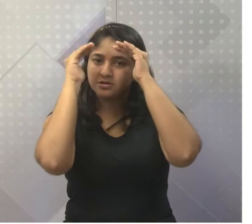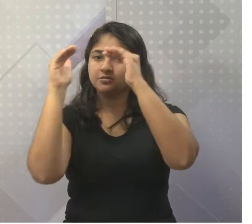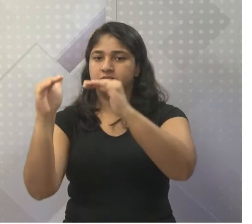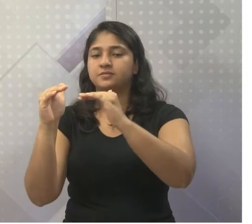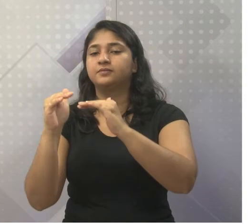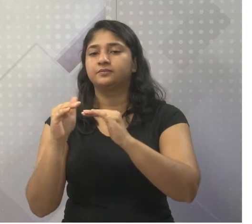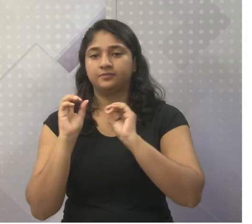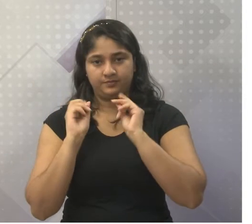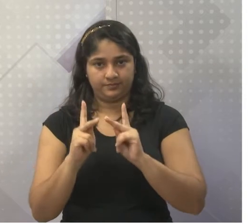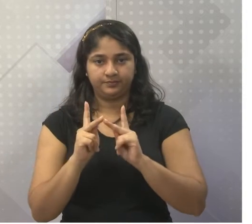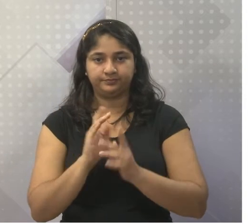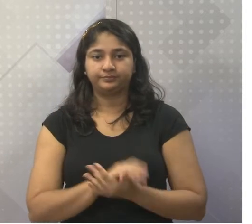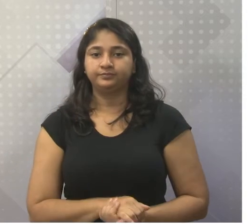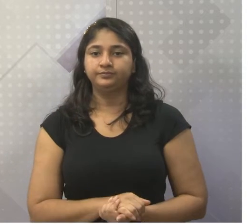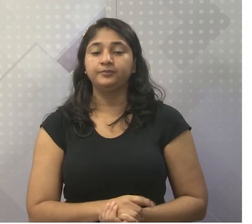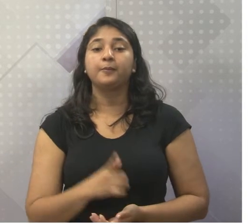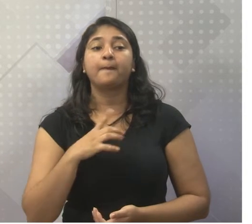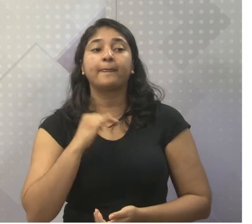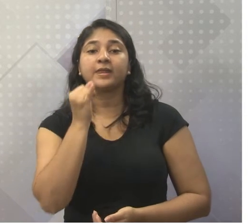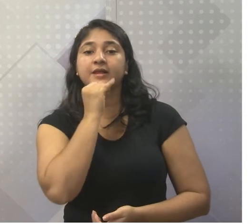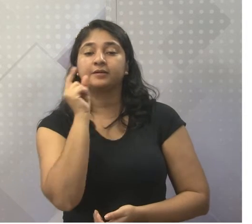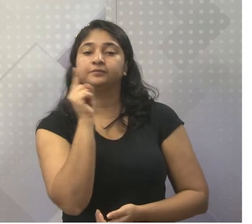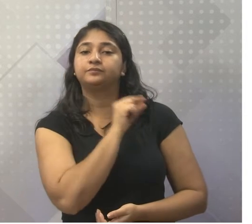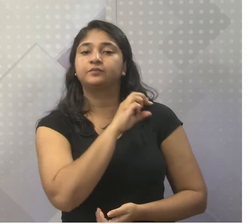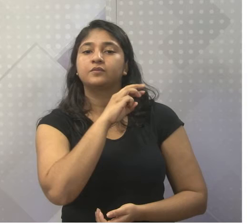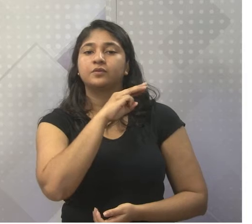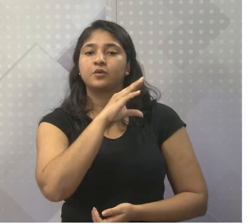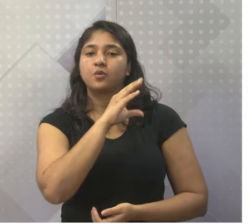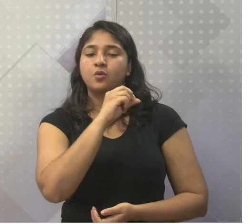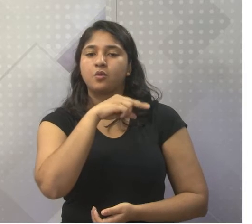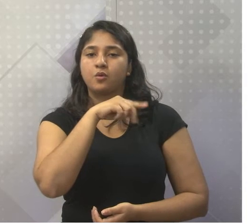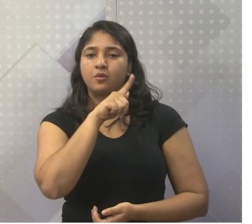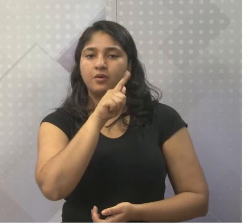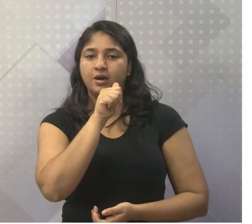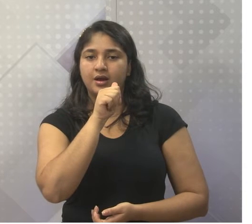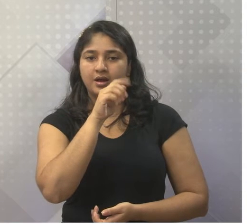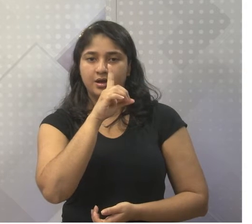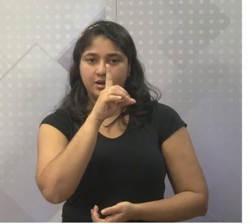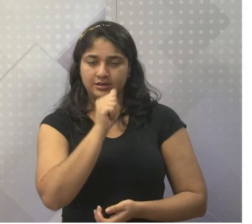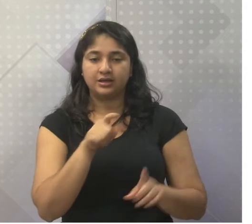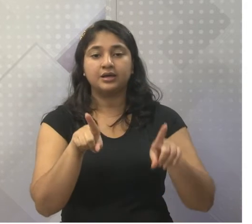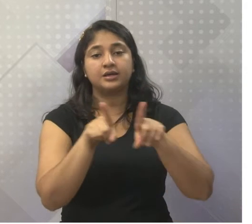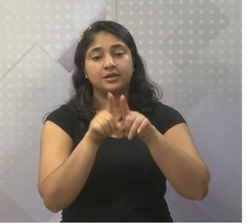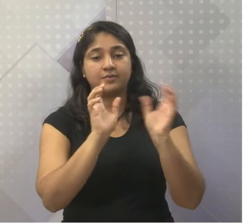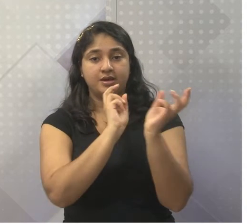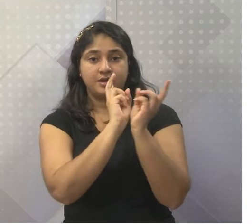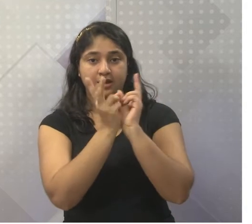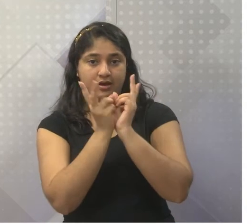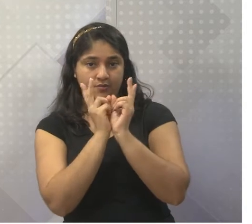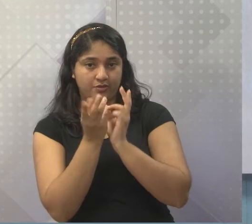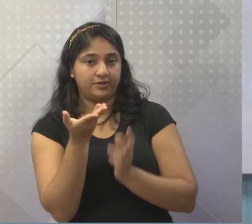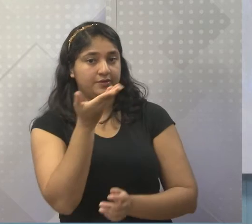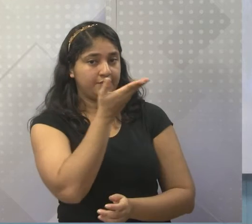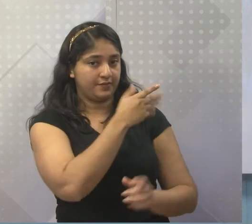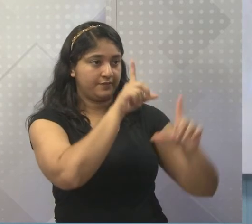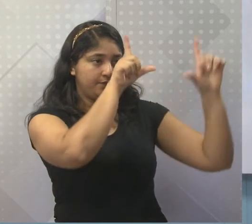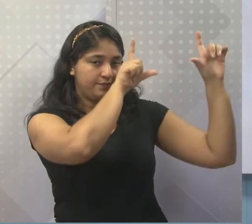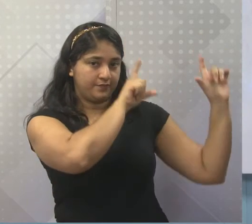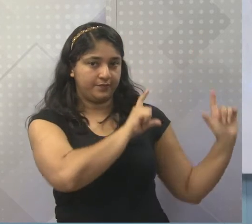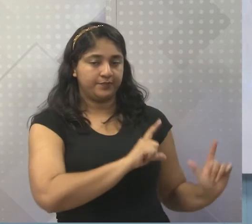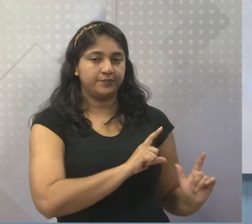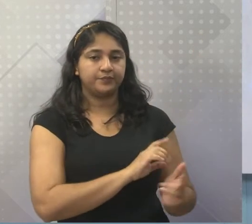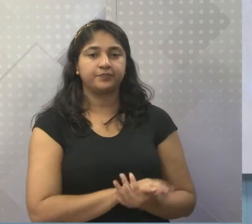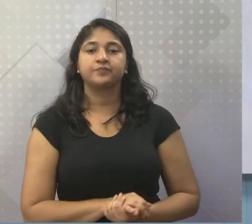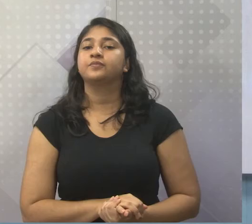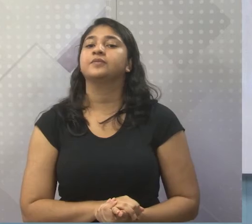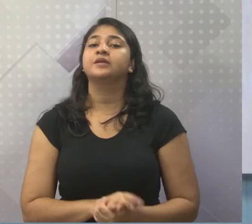Tá bom? Então, nós temos também aí um exemplo de Congada e também da nossa capoeira. que aí a